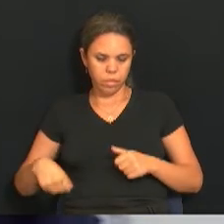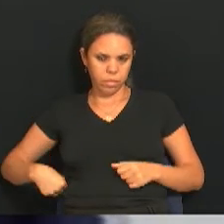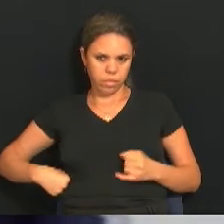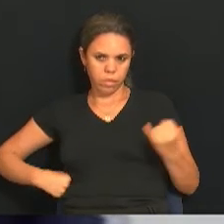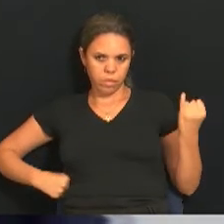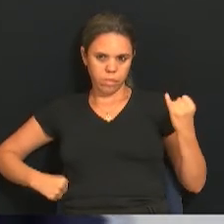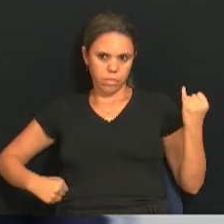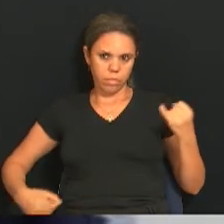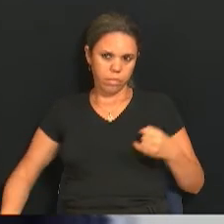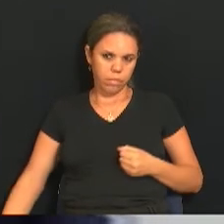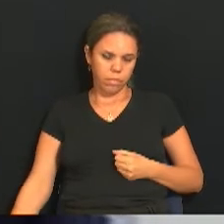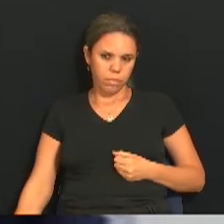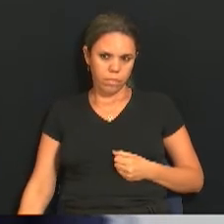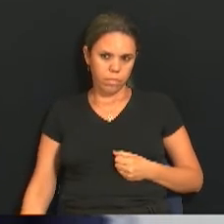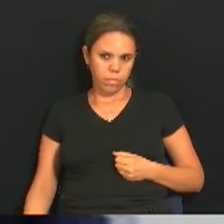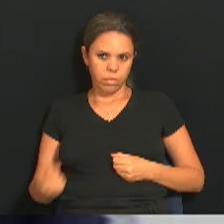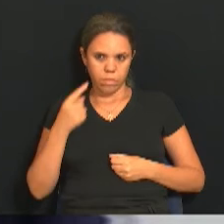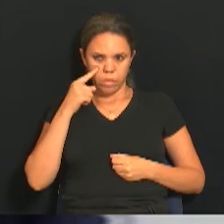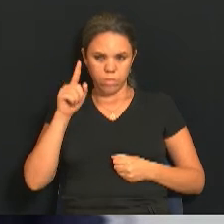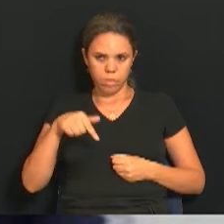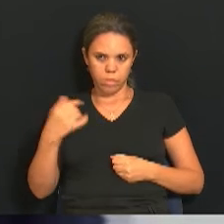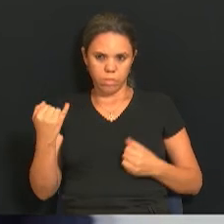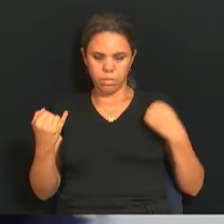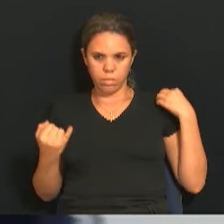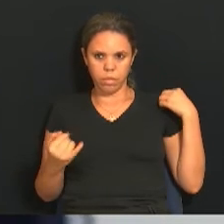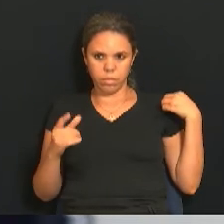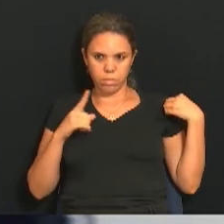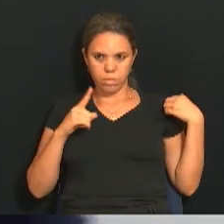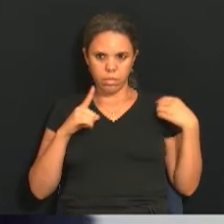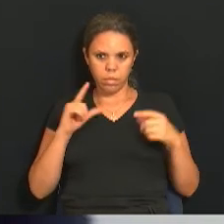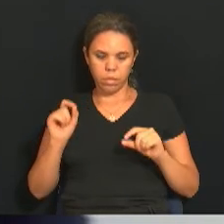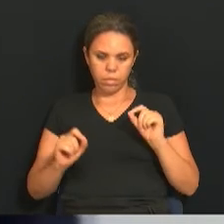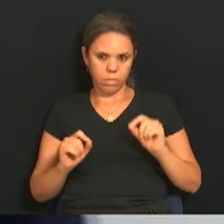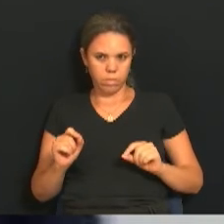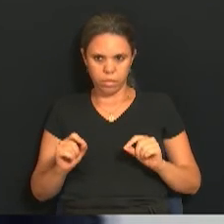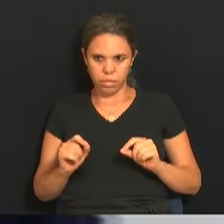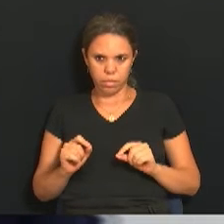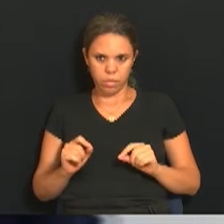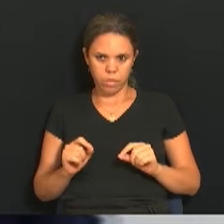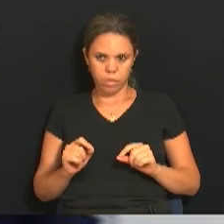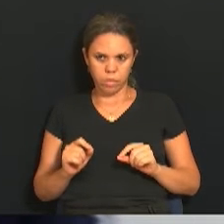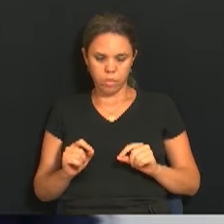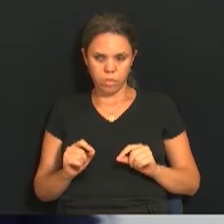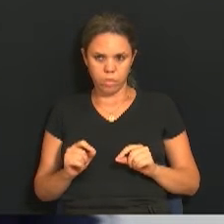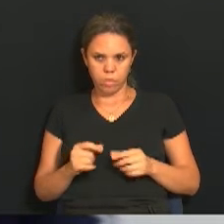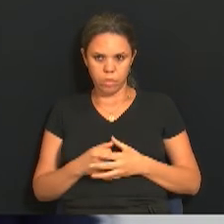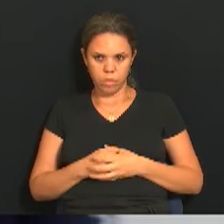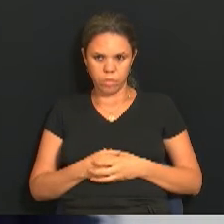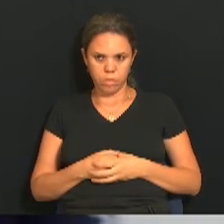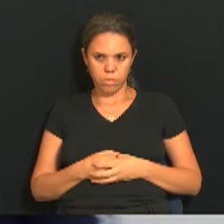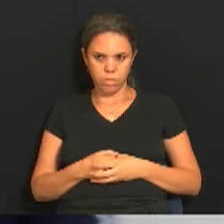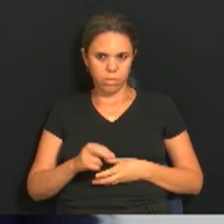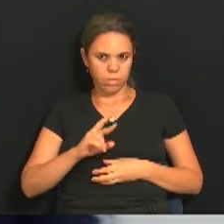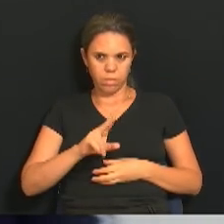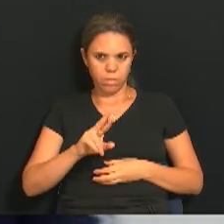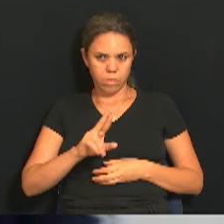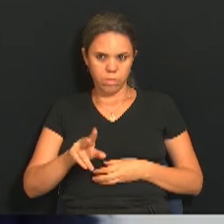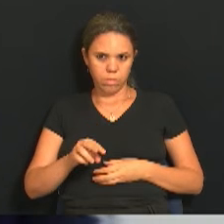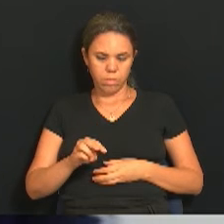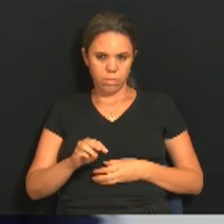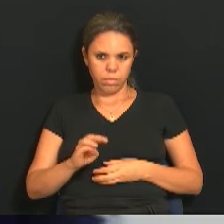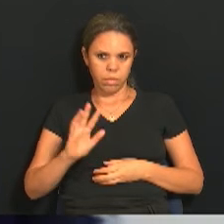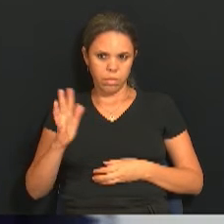importantes. Mas eu vejo que é de extrema importância que haja o quê? Uma ligação que não seja ocasional, que